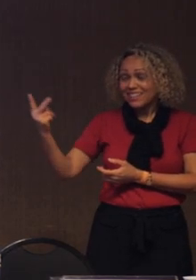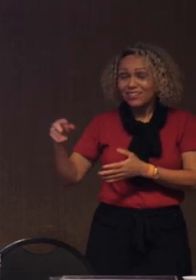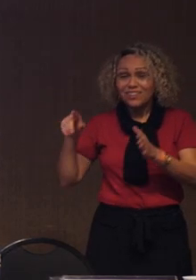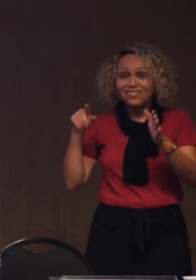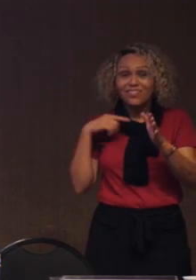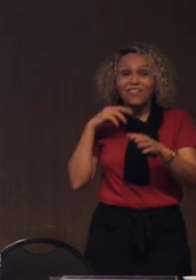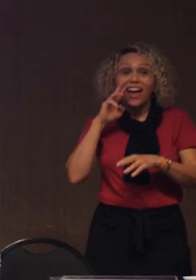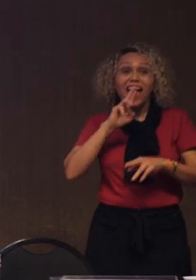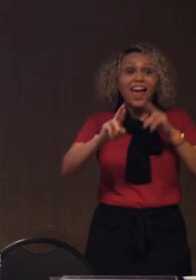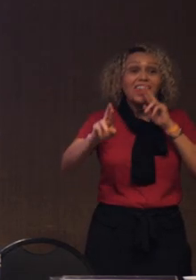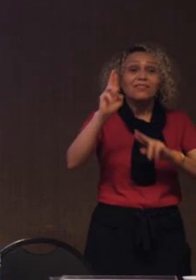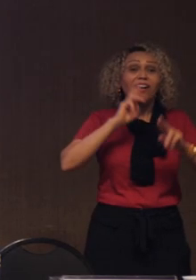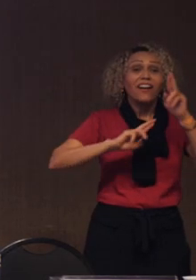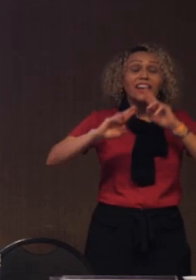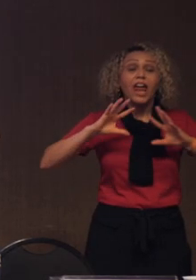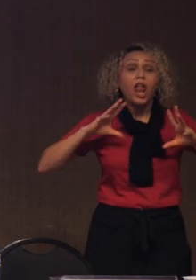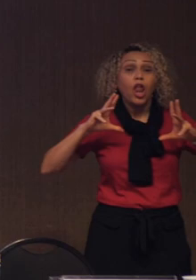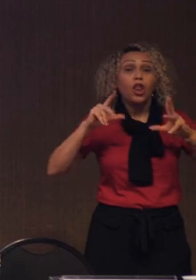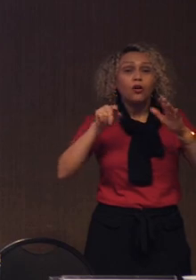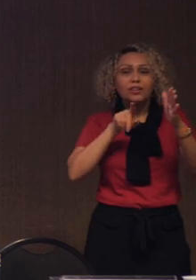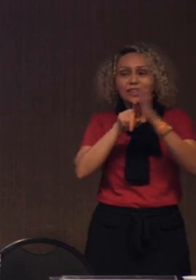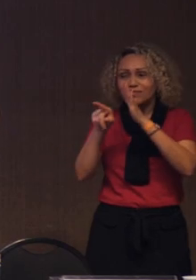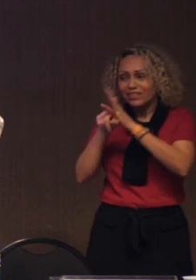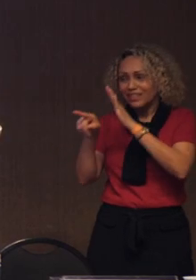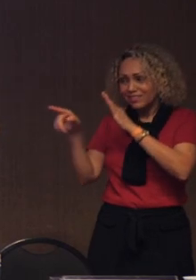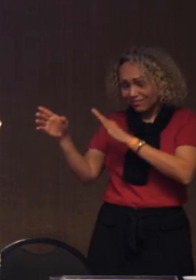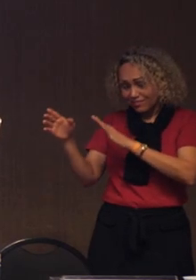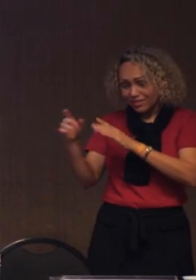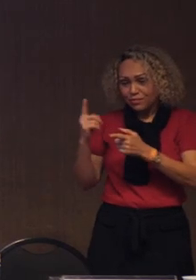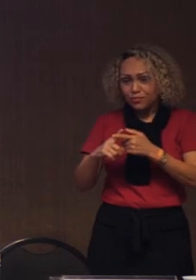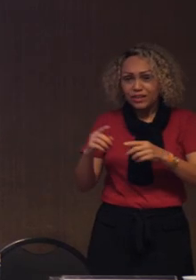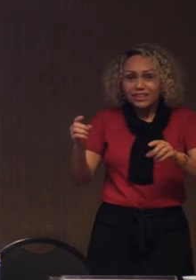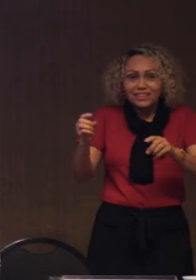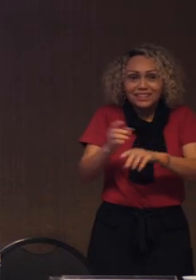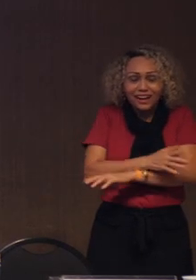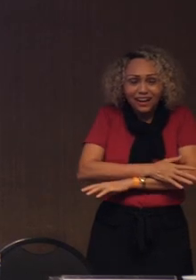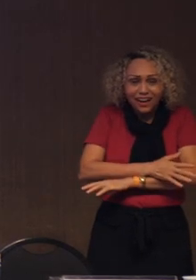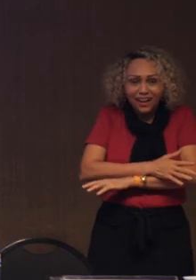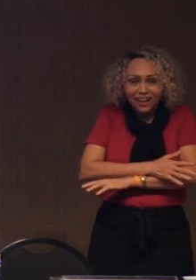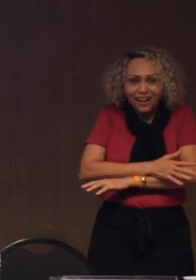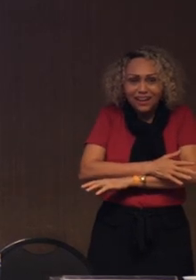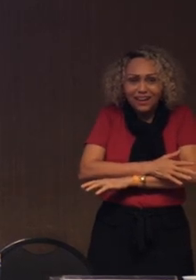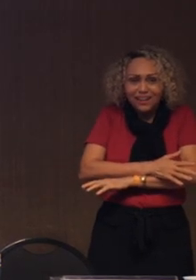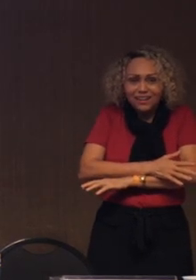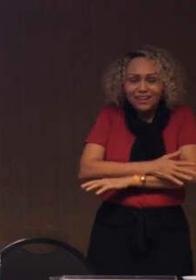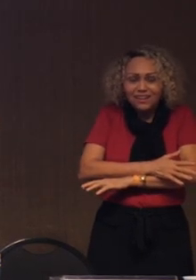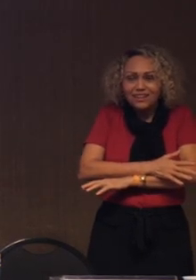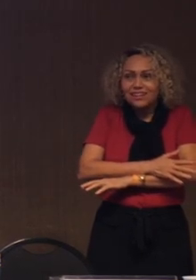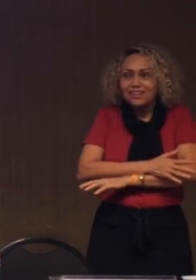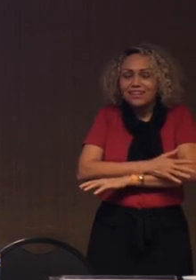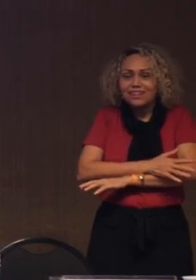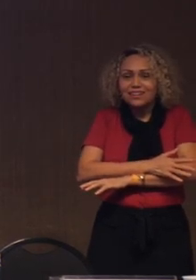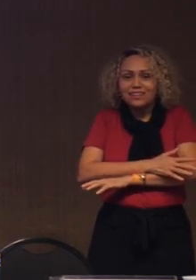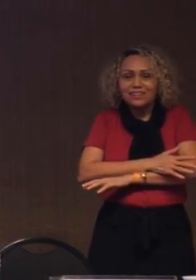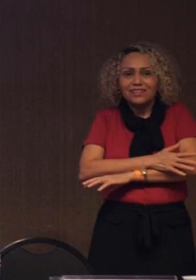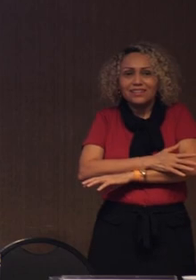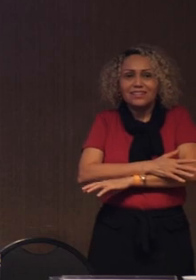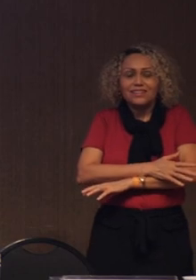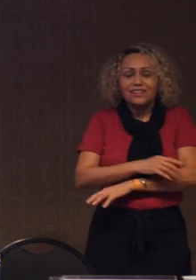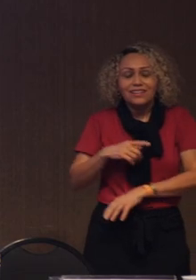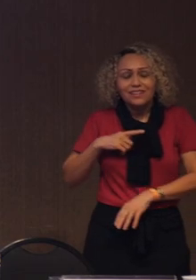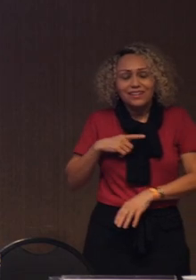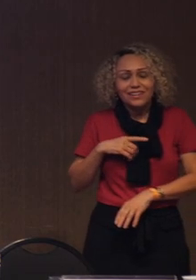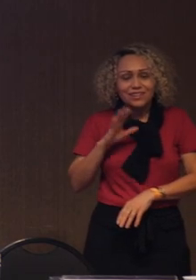daqui correndo para o aeroporto. O pessoal aqui já falou, hoje é meu aniversário, eu tomei sim, café com a Gleise. Nós temos 3